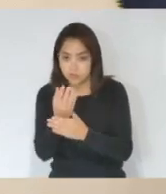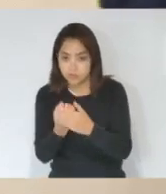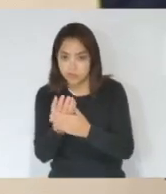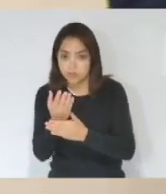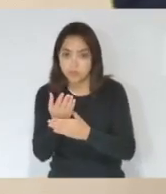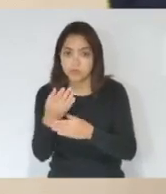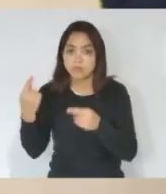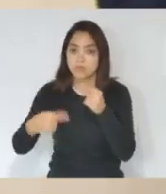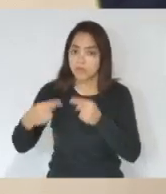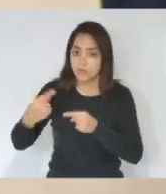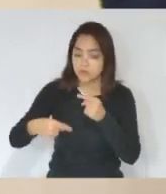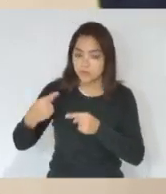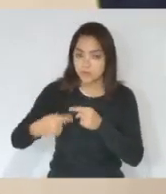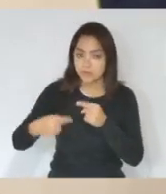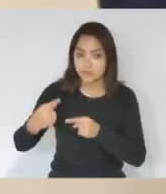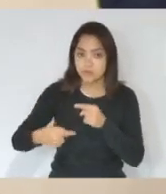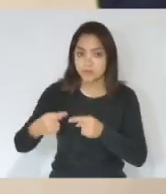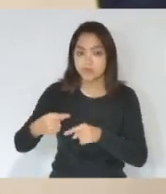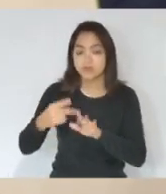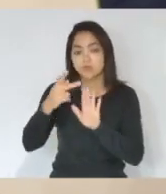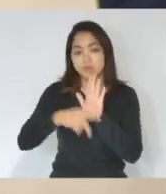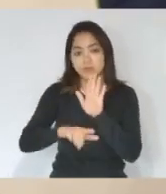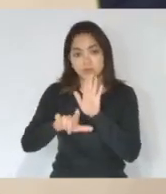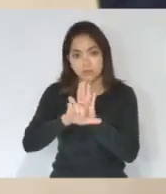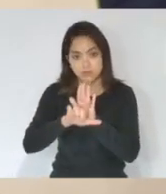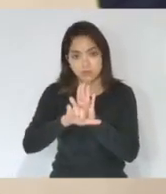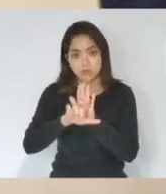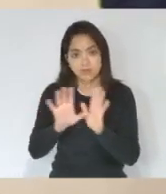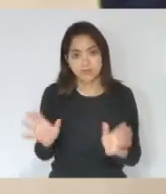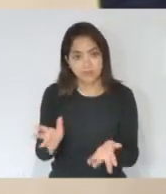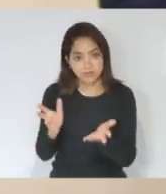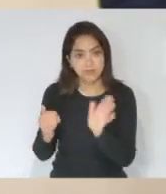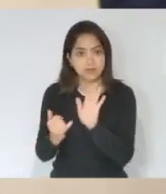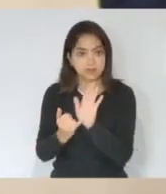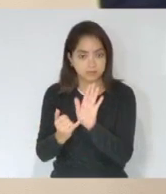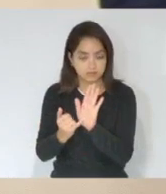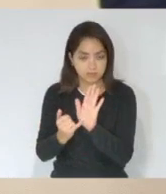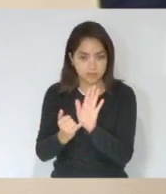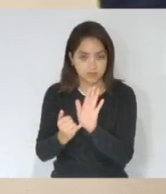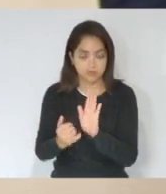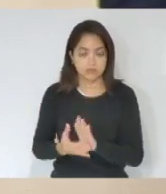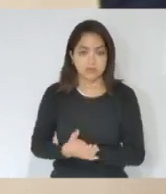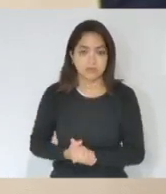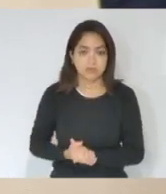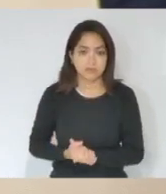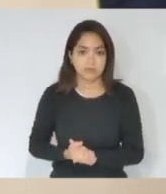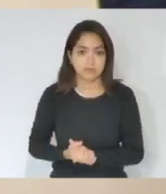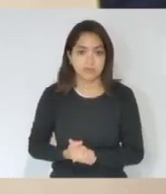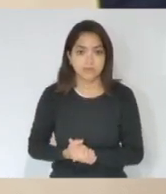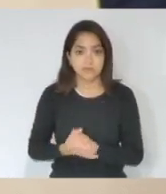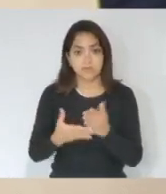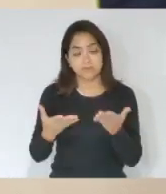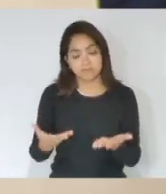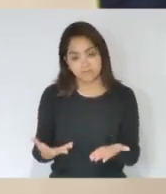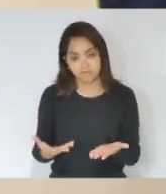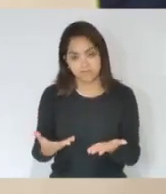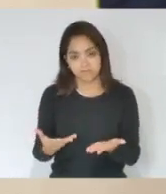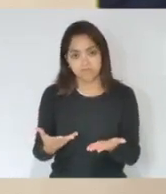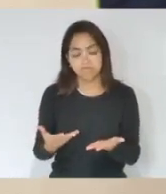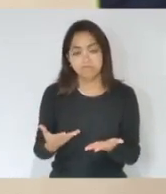tratarem dos projetos de lei que envolvem incentivos fiscais. E, não havendo